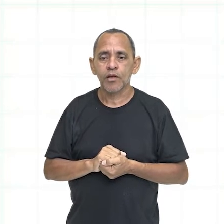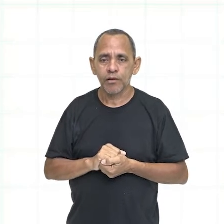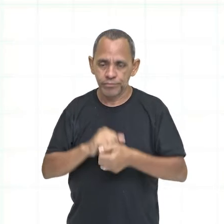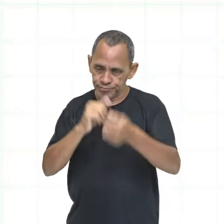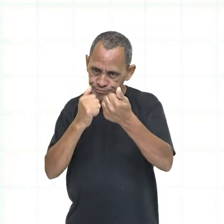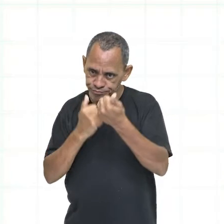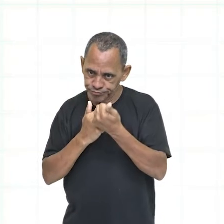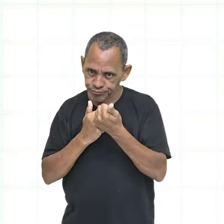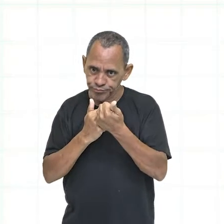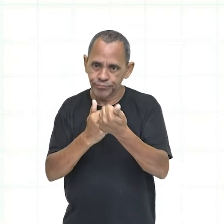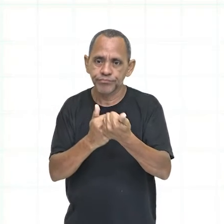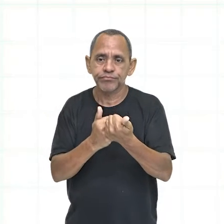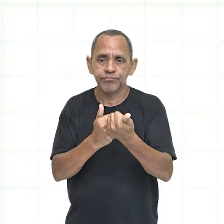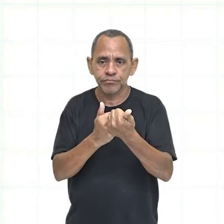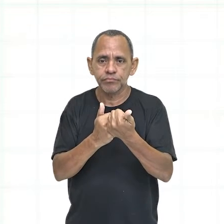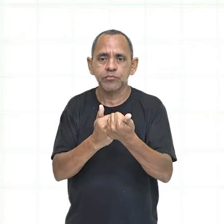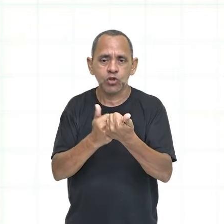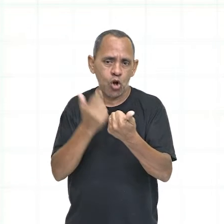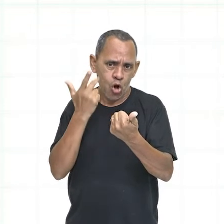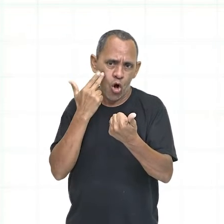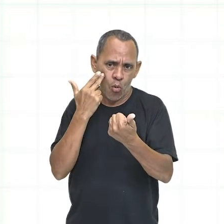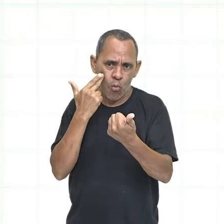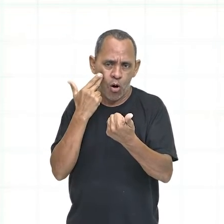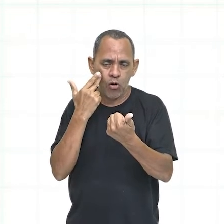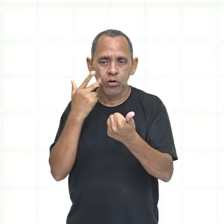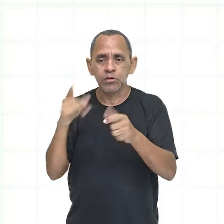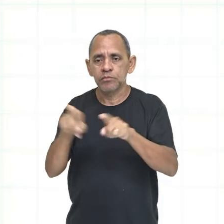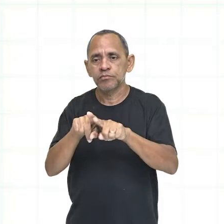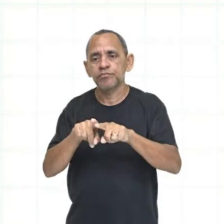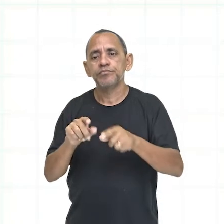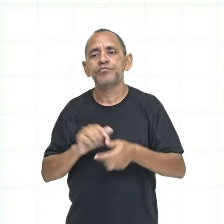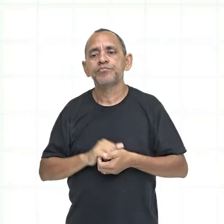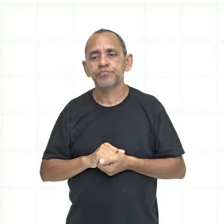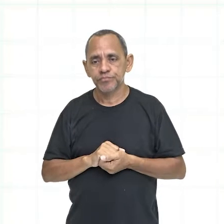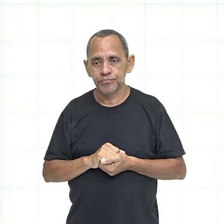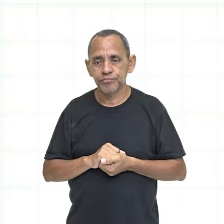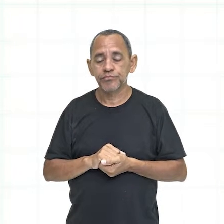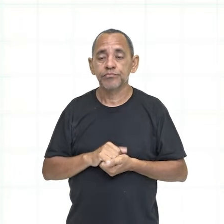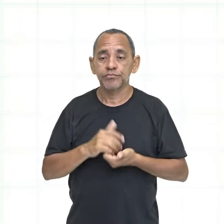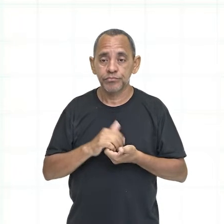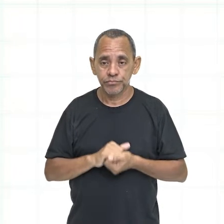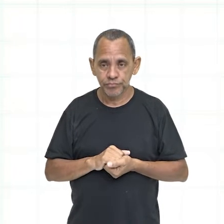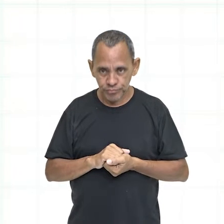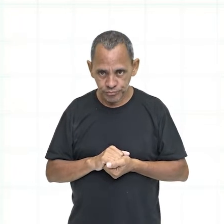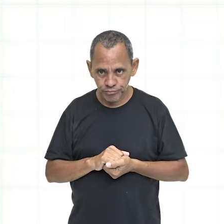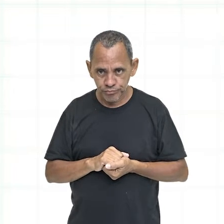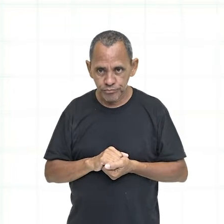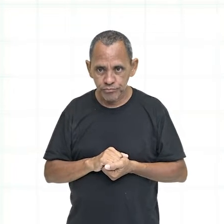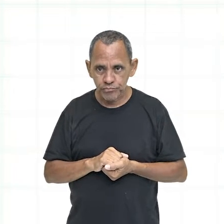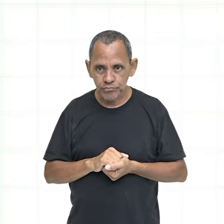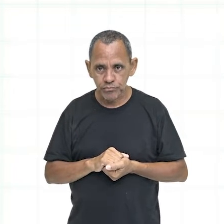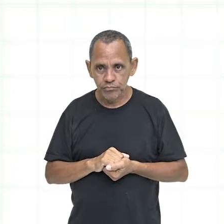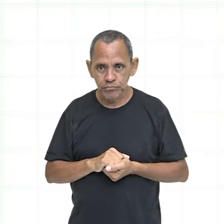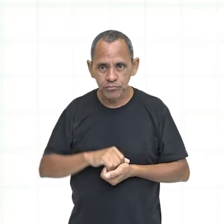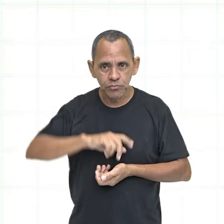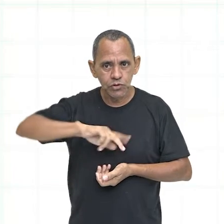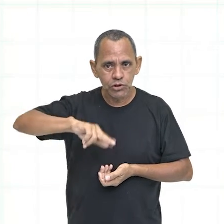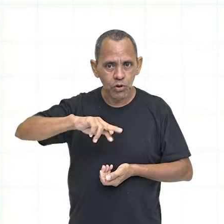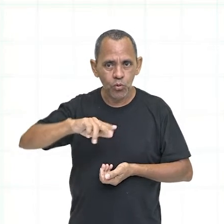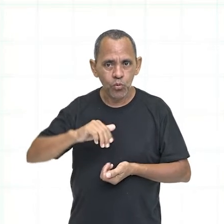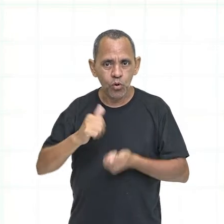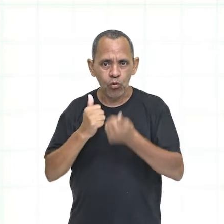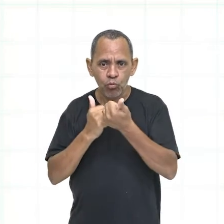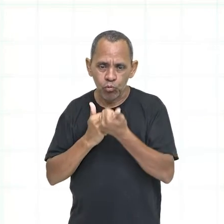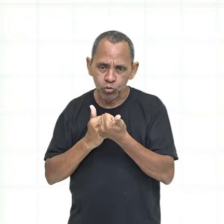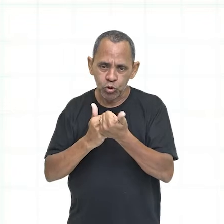modal, né, de origem, então era o have to que receberia o not. Mas como ele não é um verbo